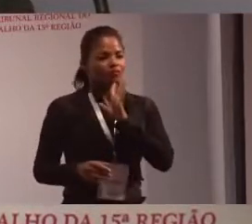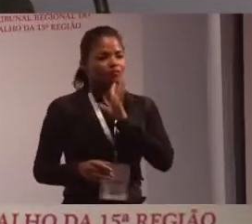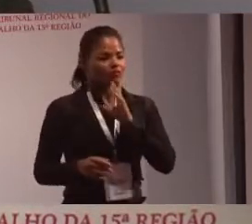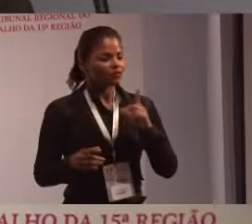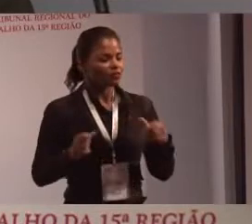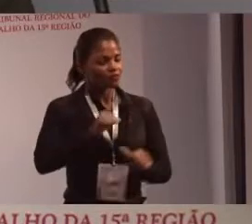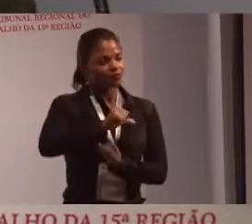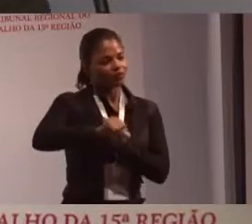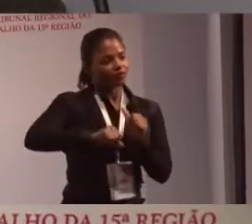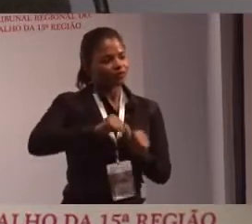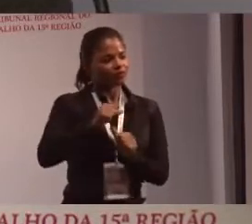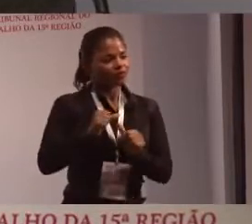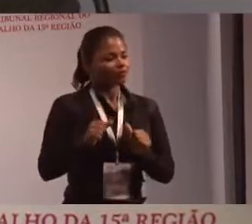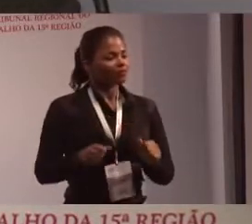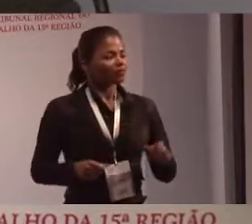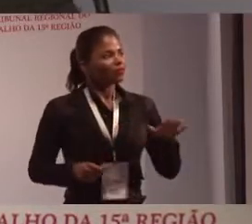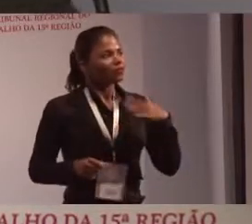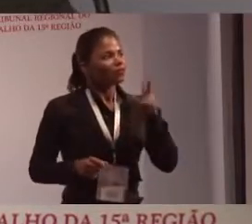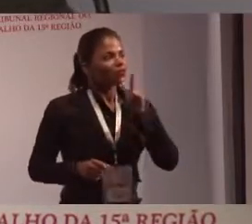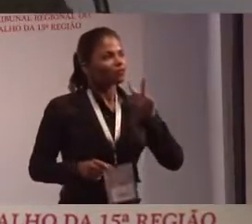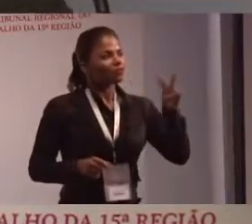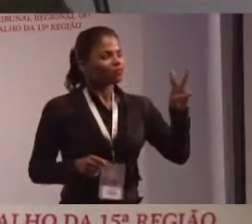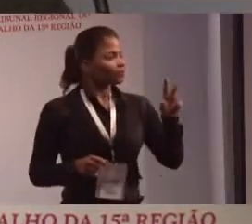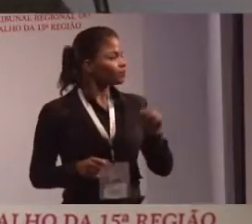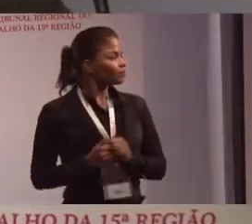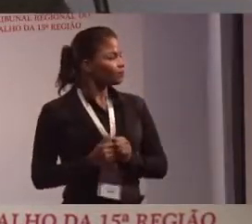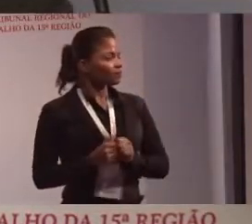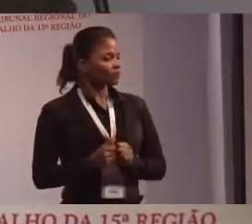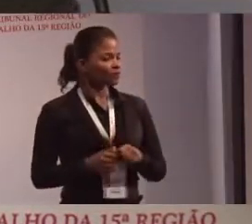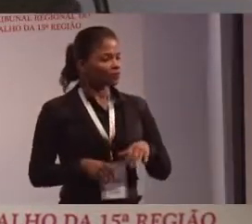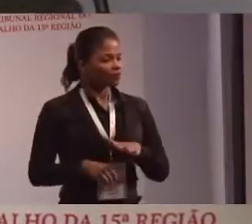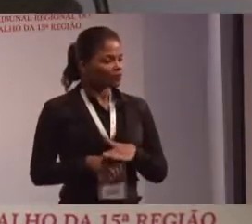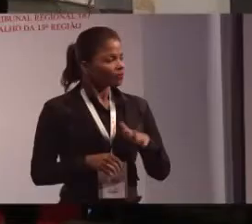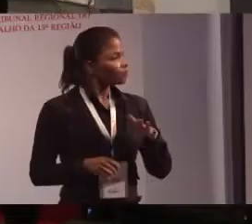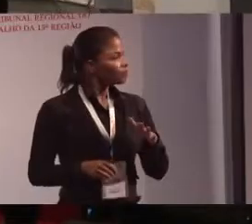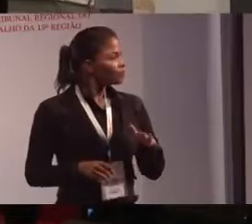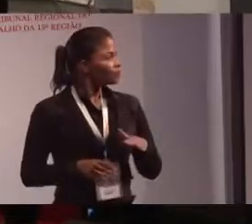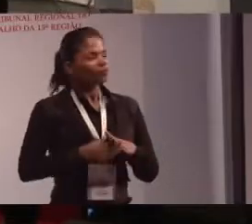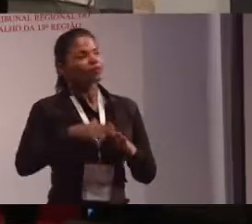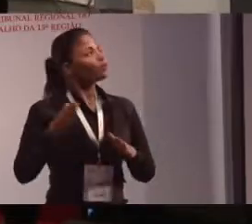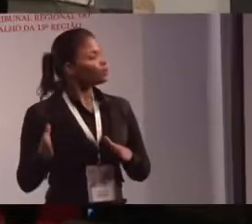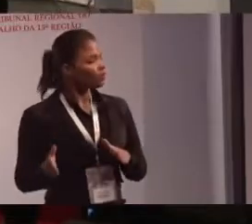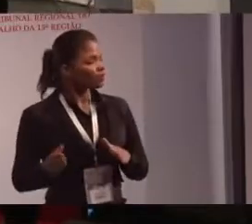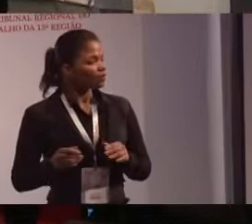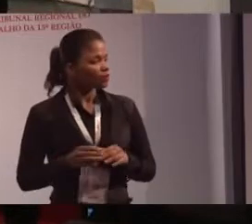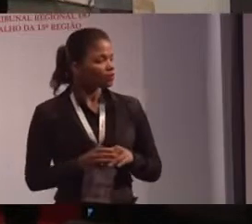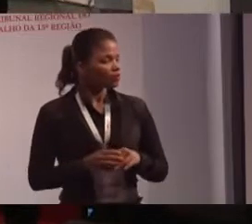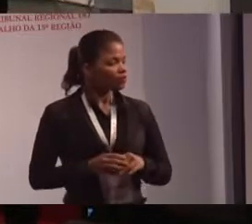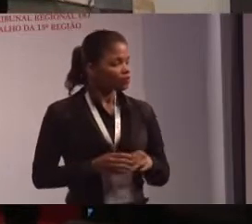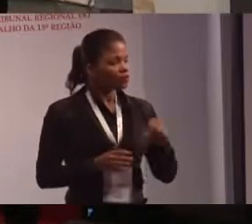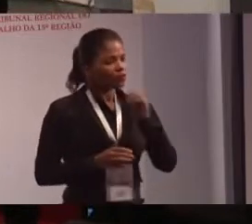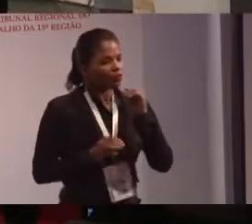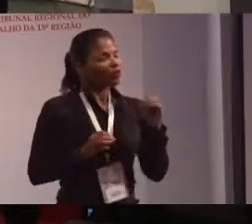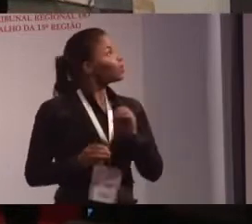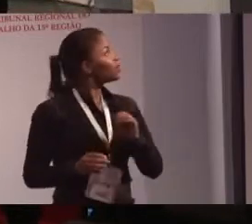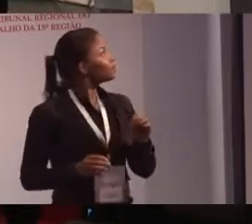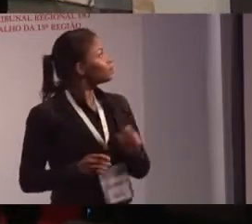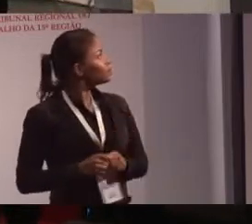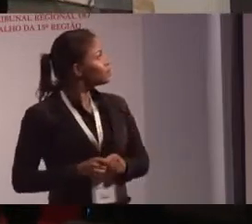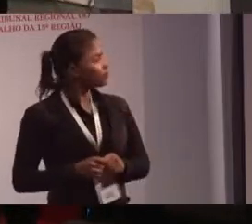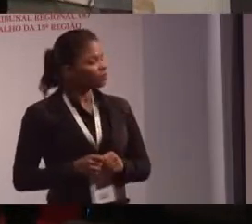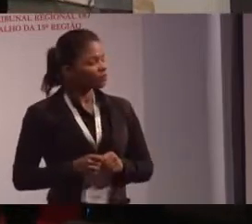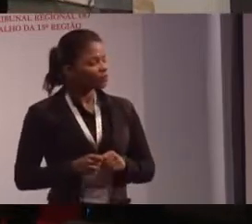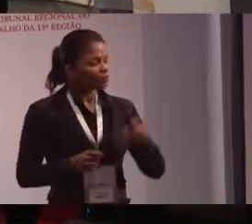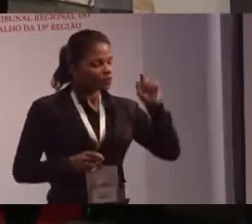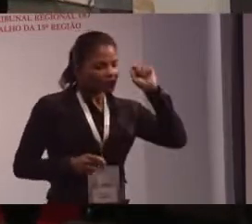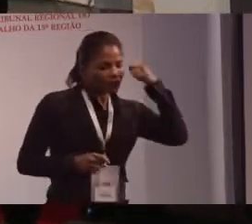vão mudar. E quando a gente olha mais à direita, né, aquelas bolinhas, pensando que as bolinhas